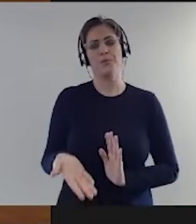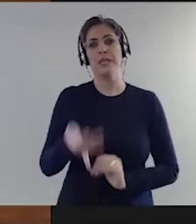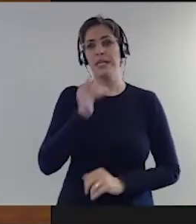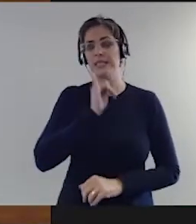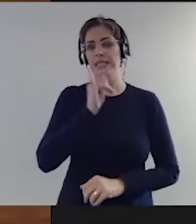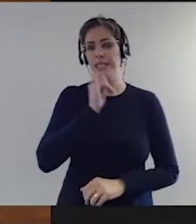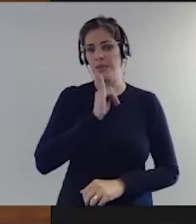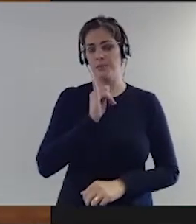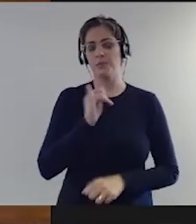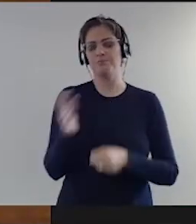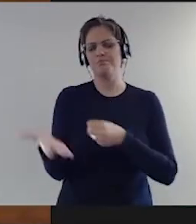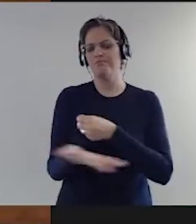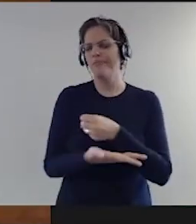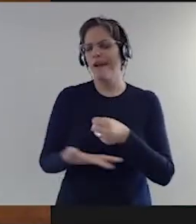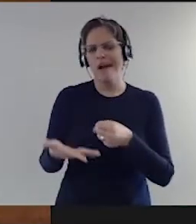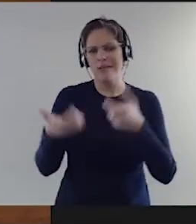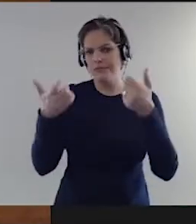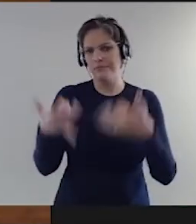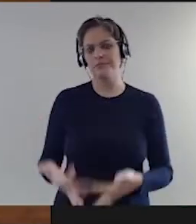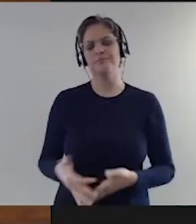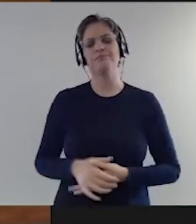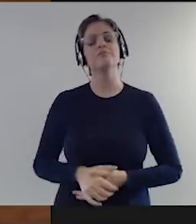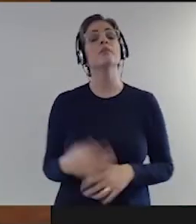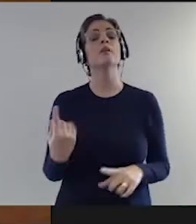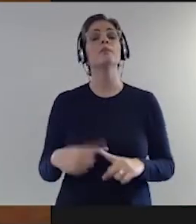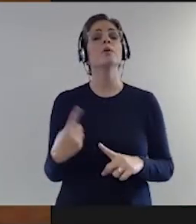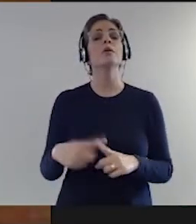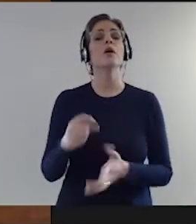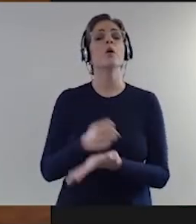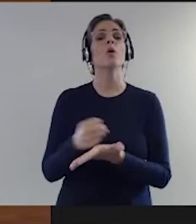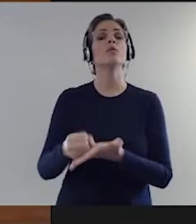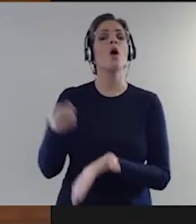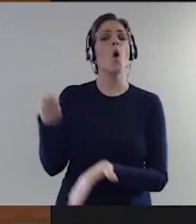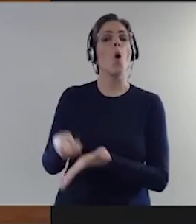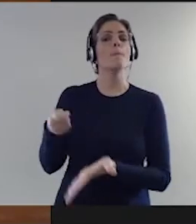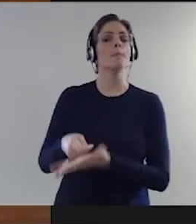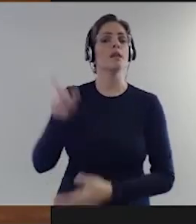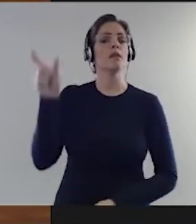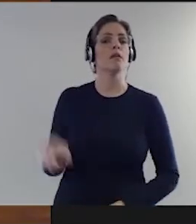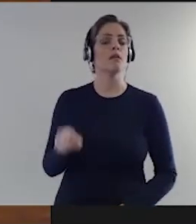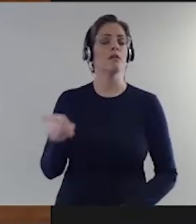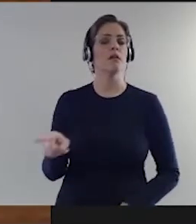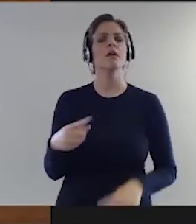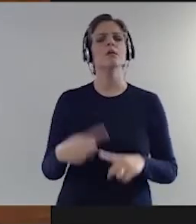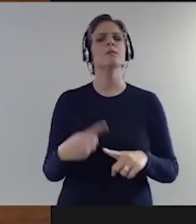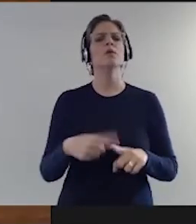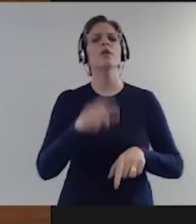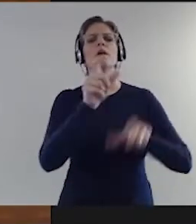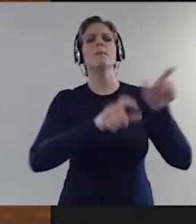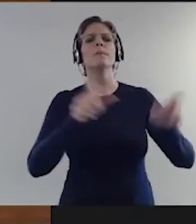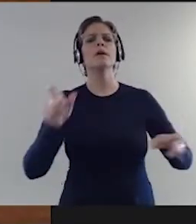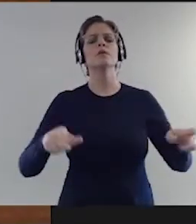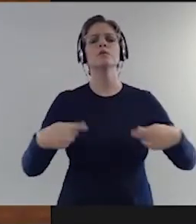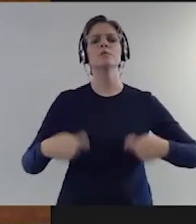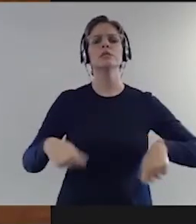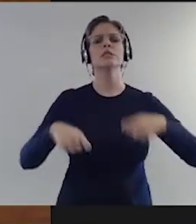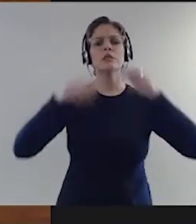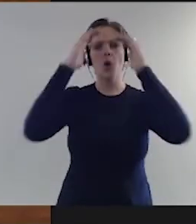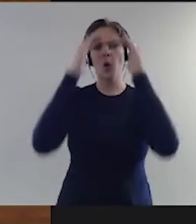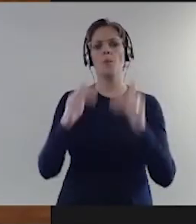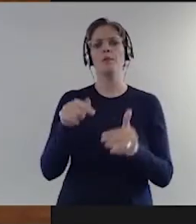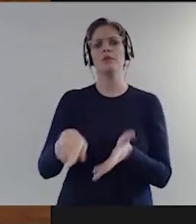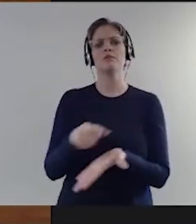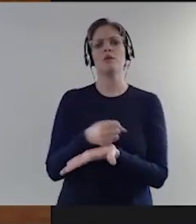fundamental. Por que o contrato obriga e por que as pessoas estão adstritas a cumprir aquilo que